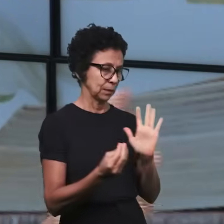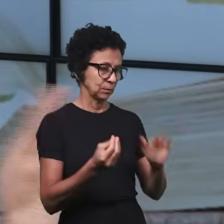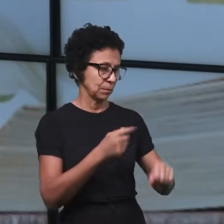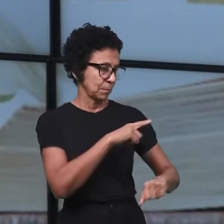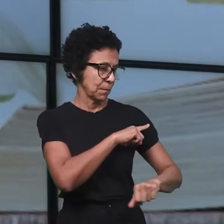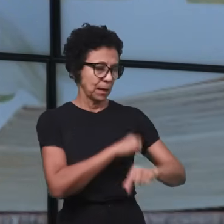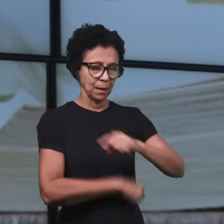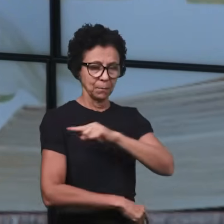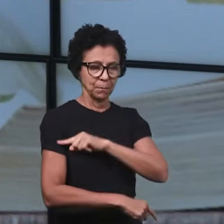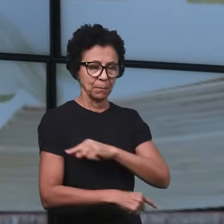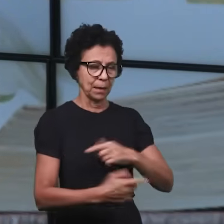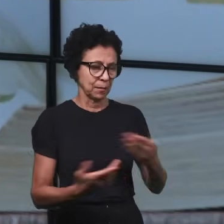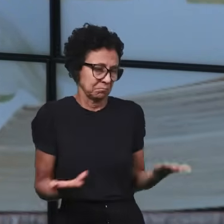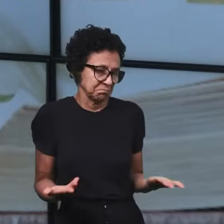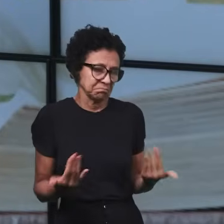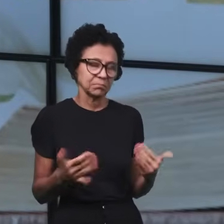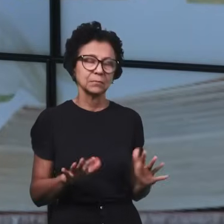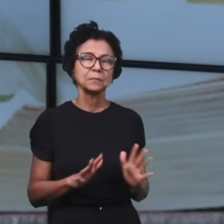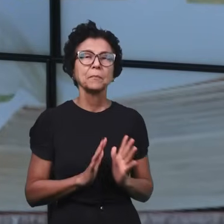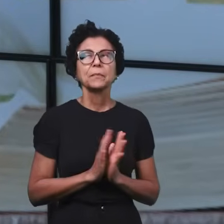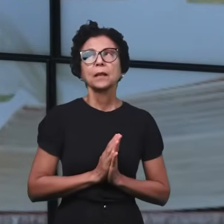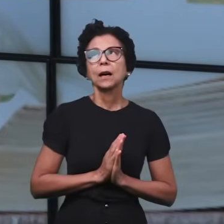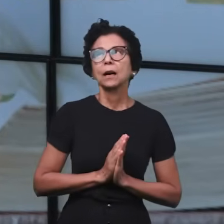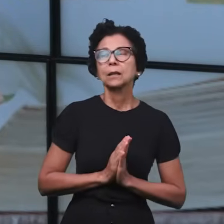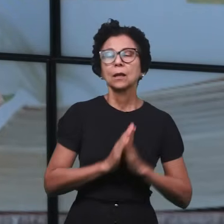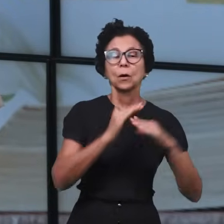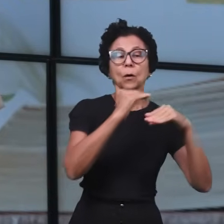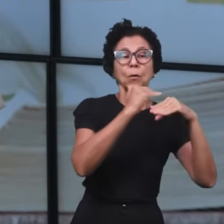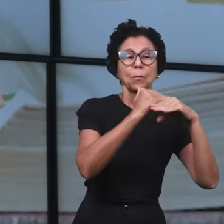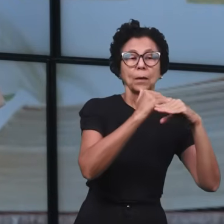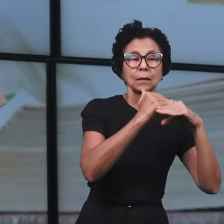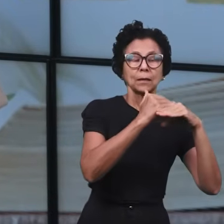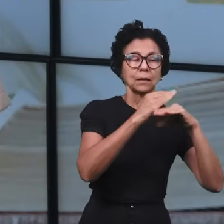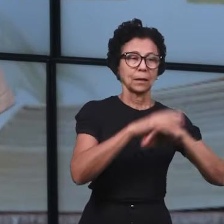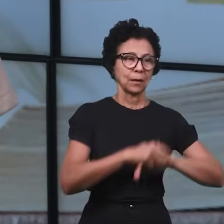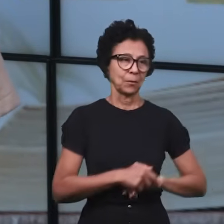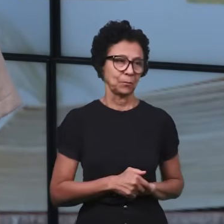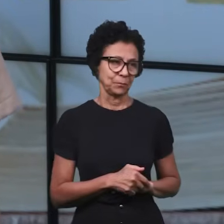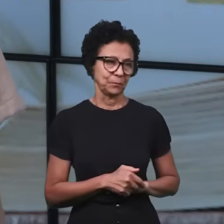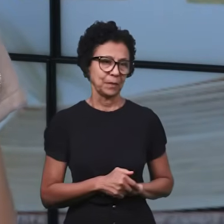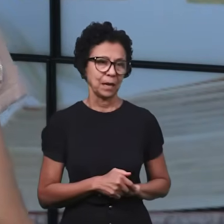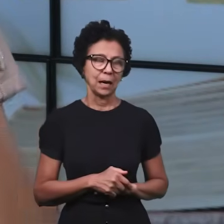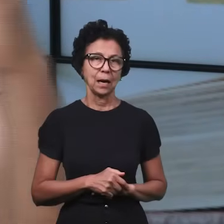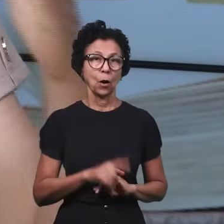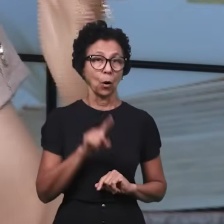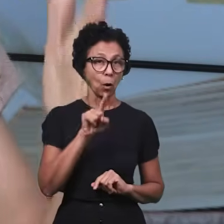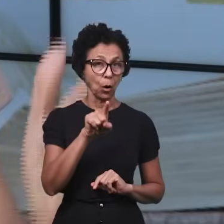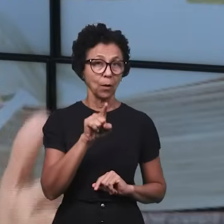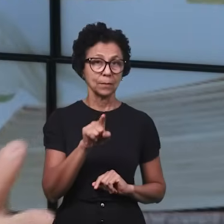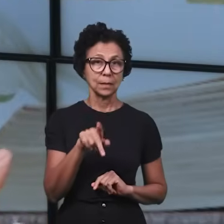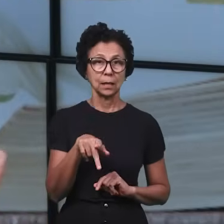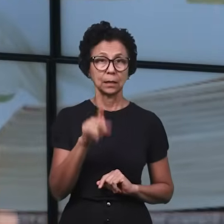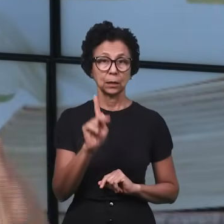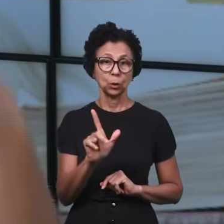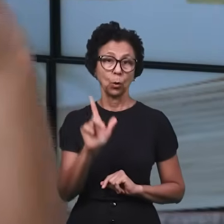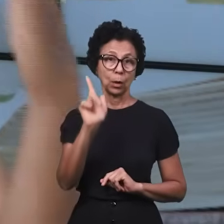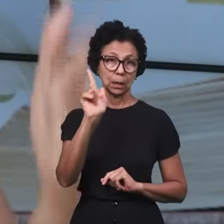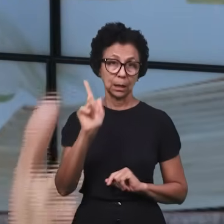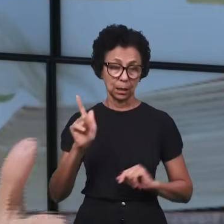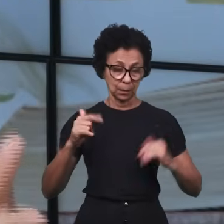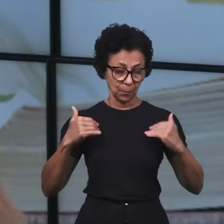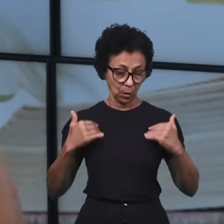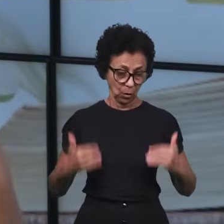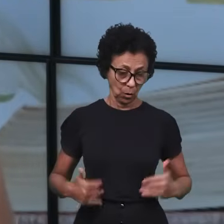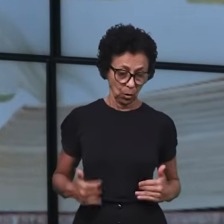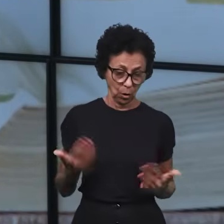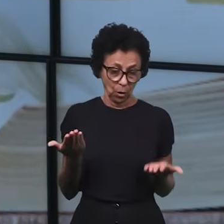aquela roupa tal. Então, o padrão de beleza é o peso tal. Todo mundo precisa estar naquele peso,